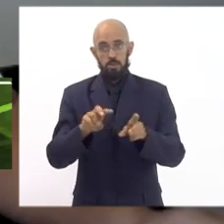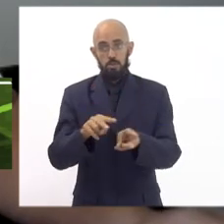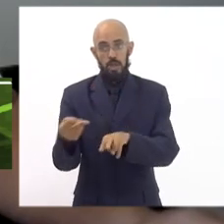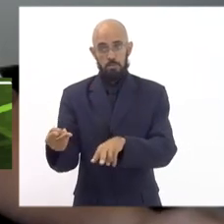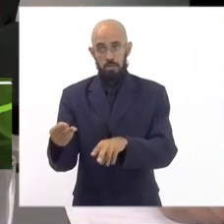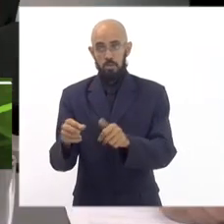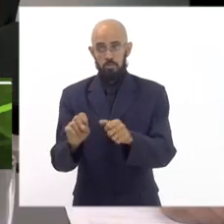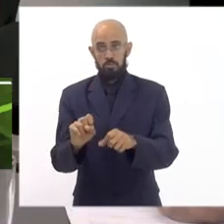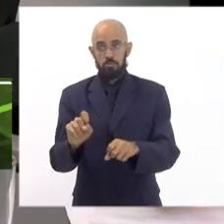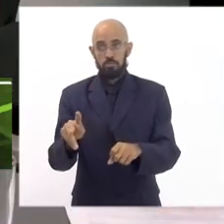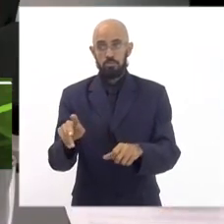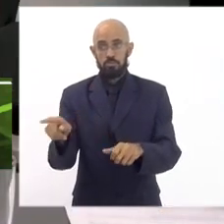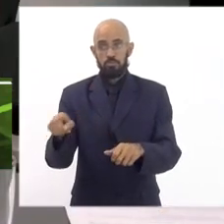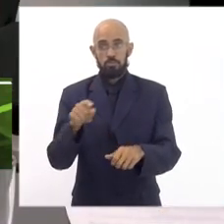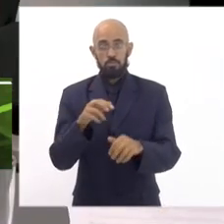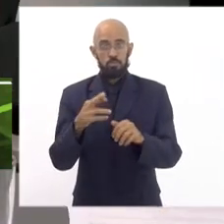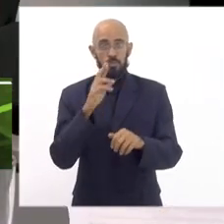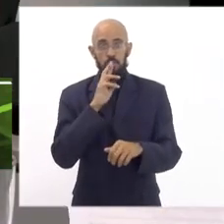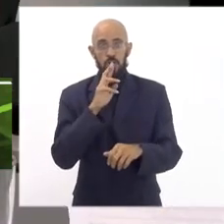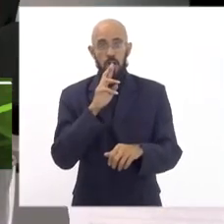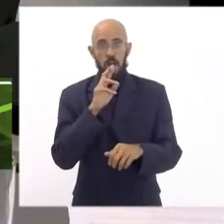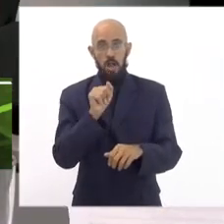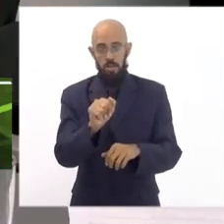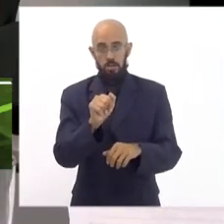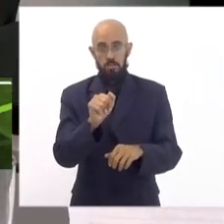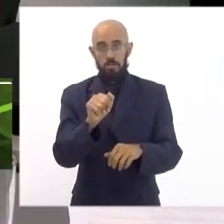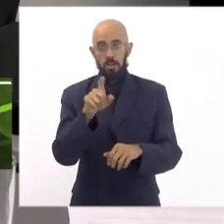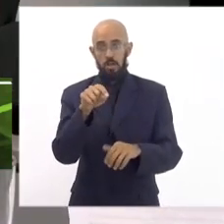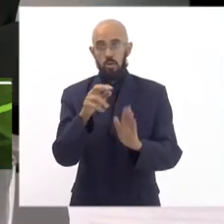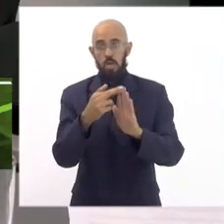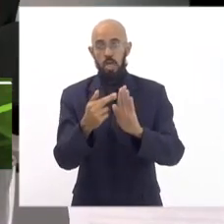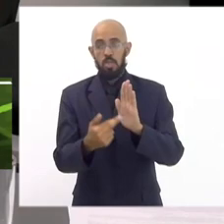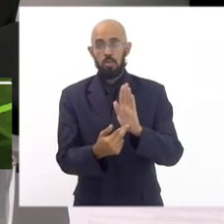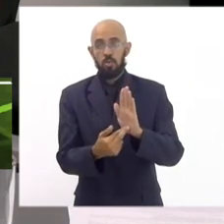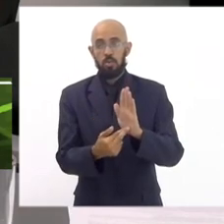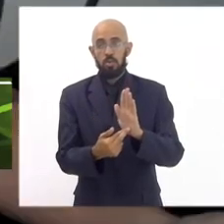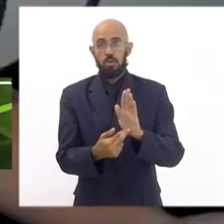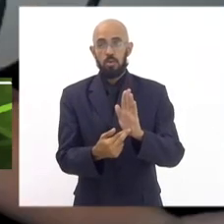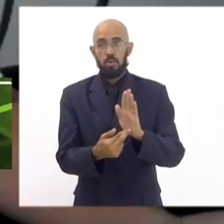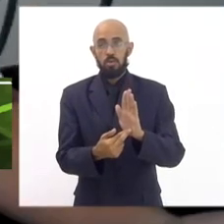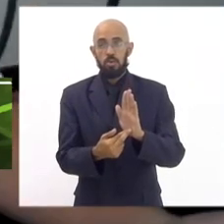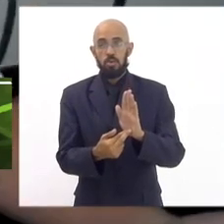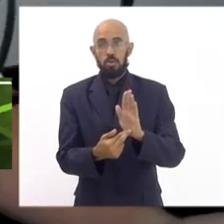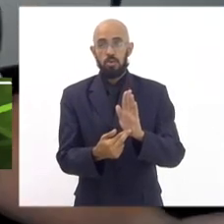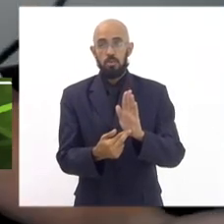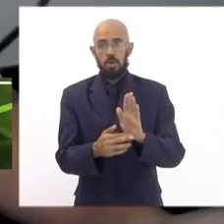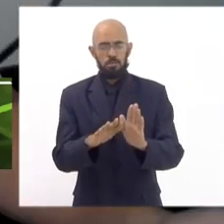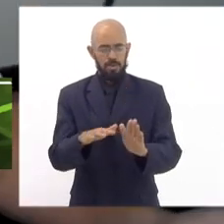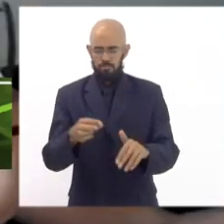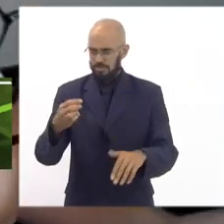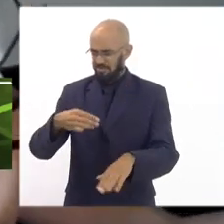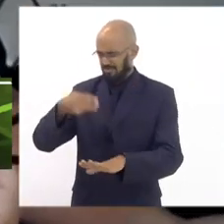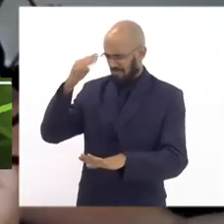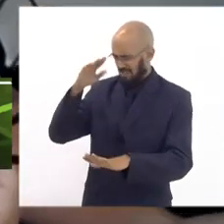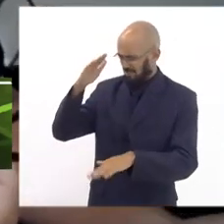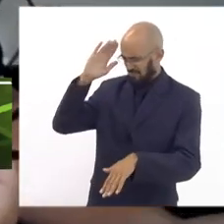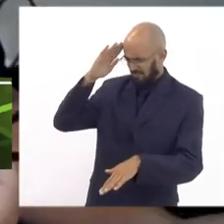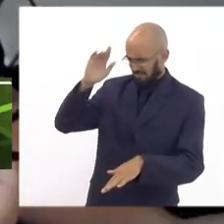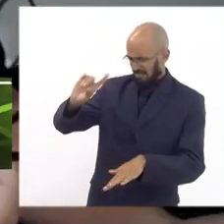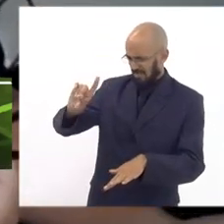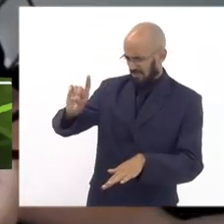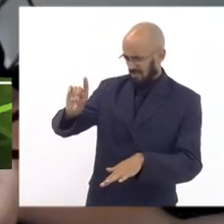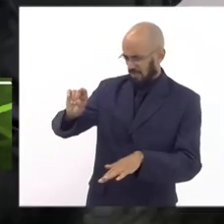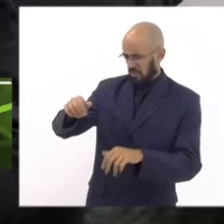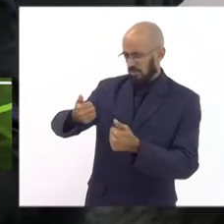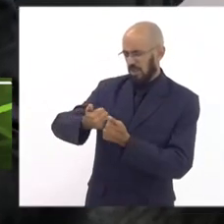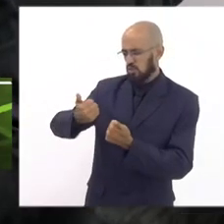pauta. Relator, deputado Rodrigo Amorim. Mas emendas não entendi, Márcio, mas assim... Não tem subemenda nenhuma